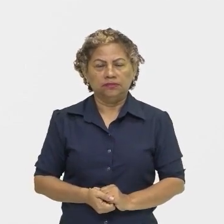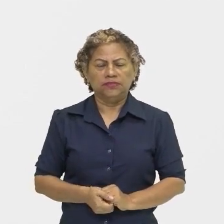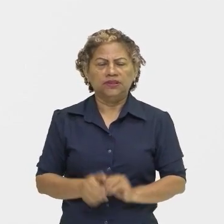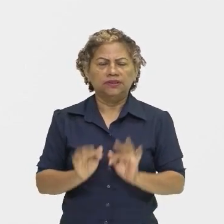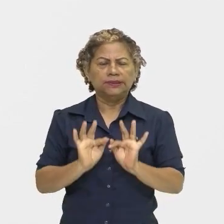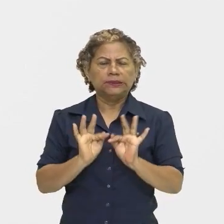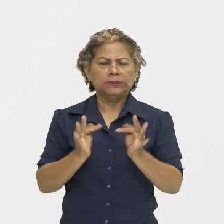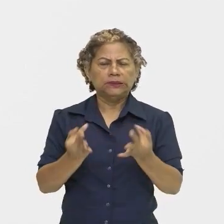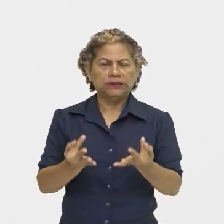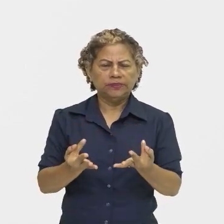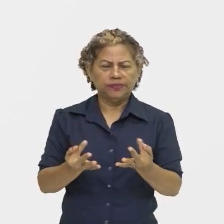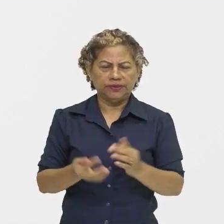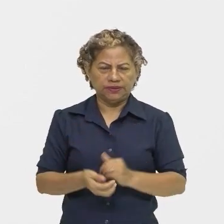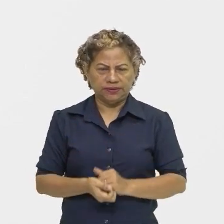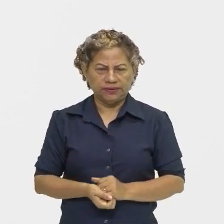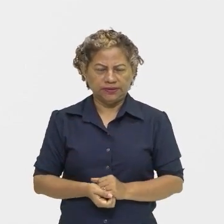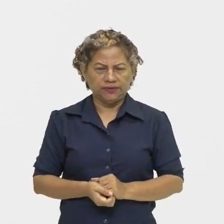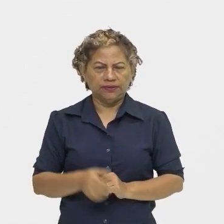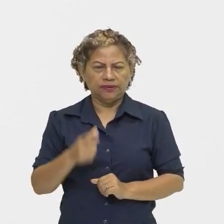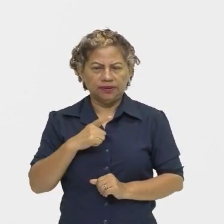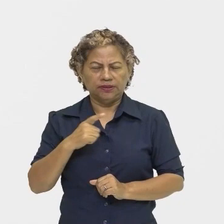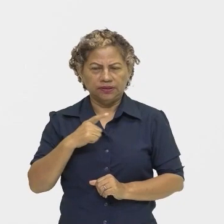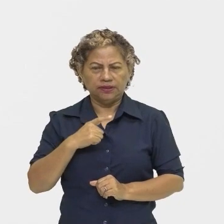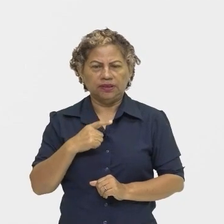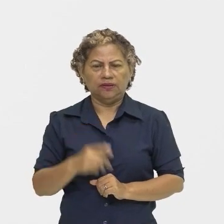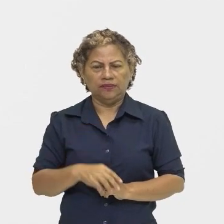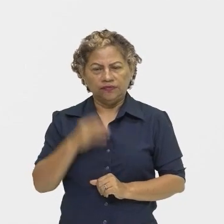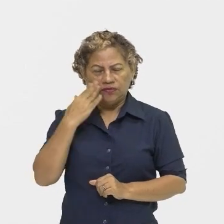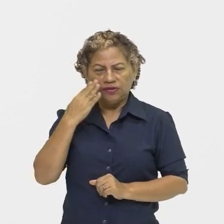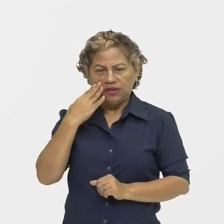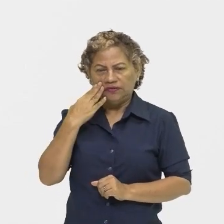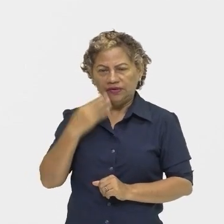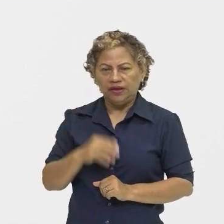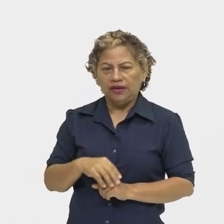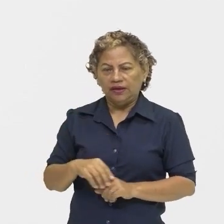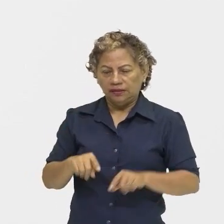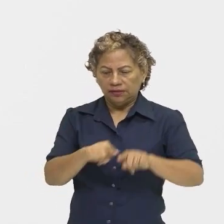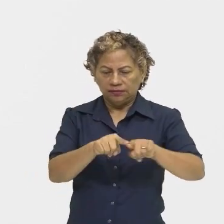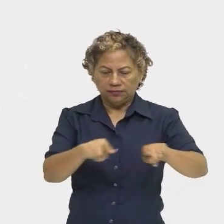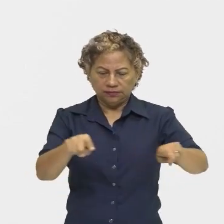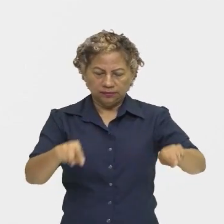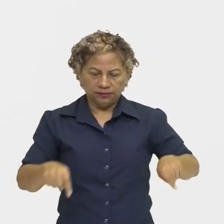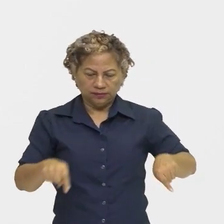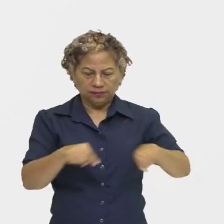simples, ou seja, o motor suspende por meio,